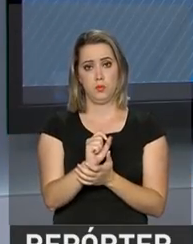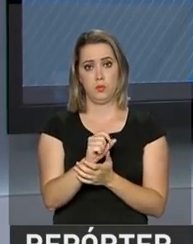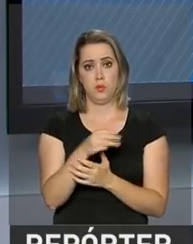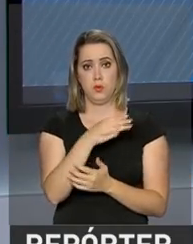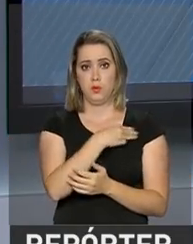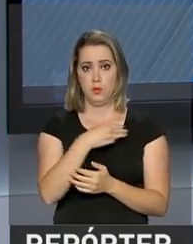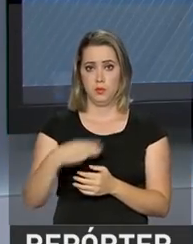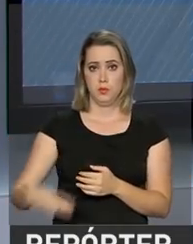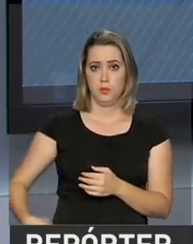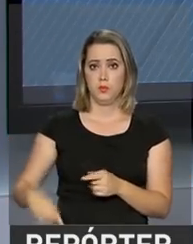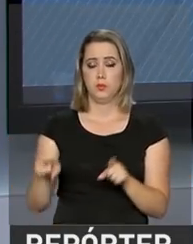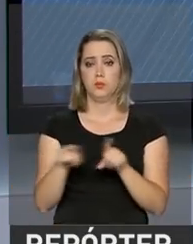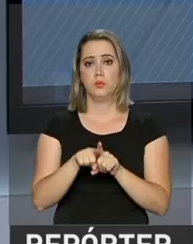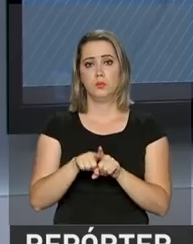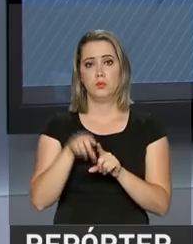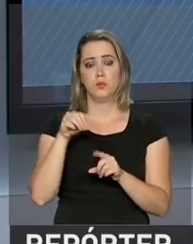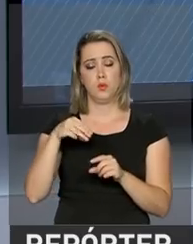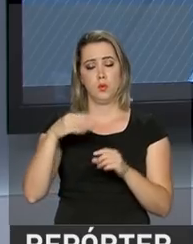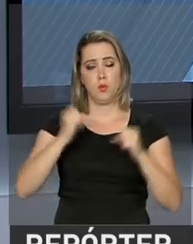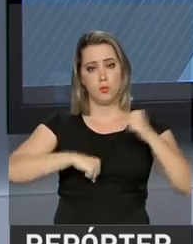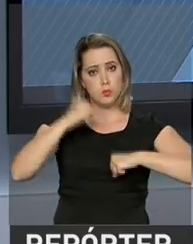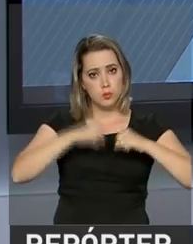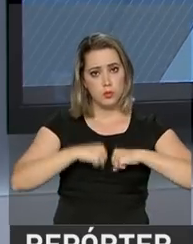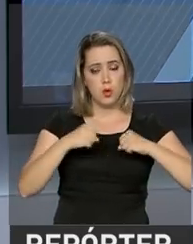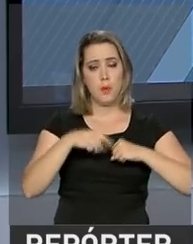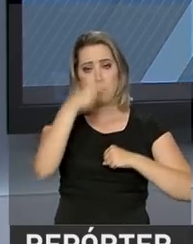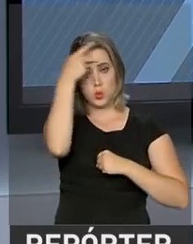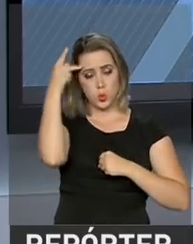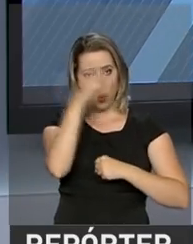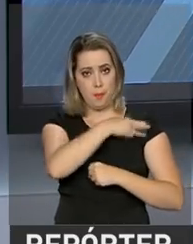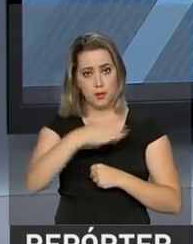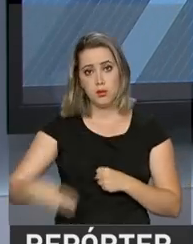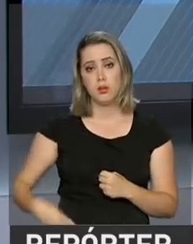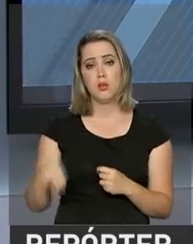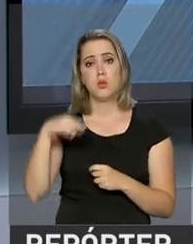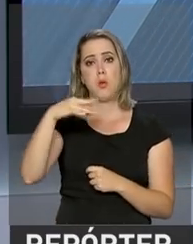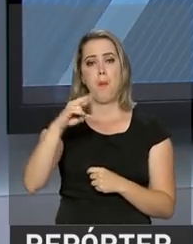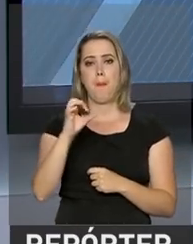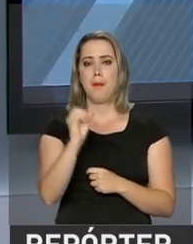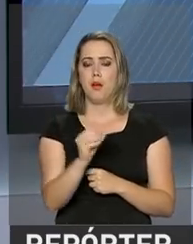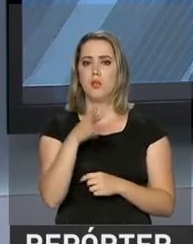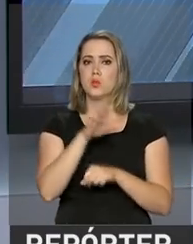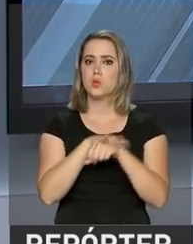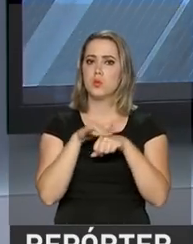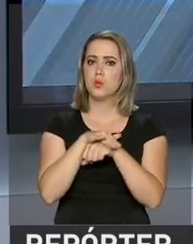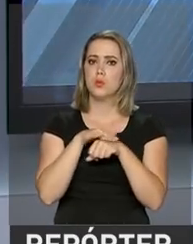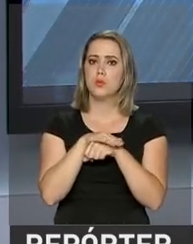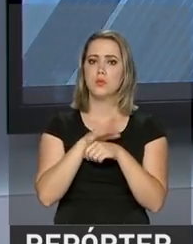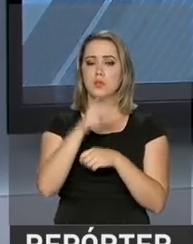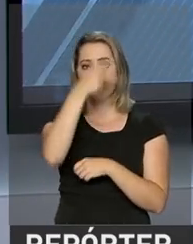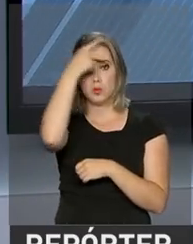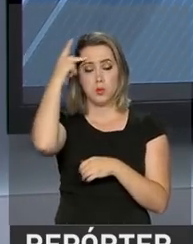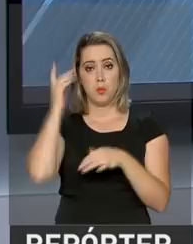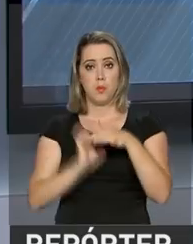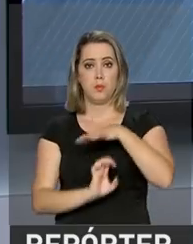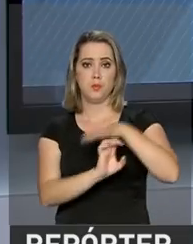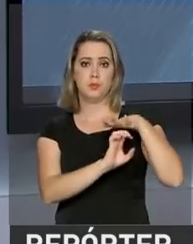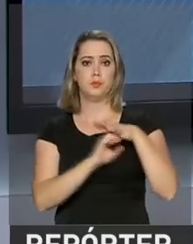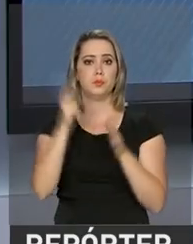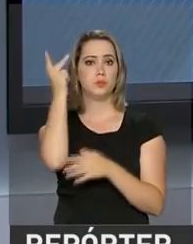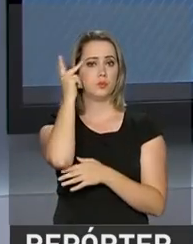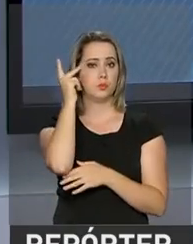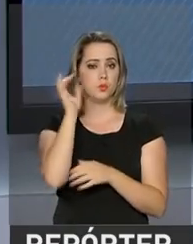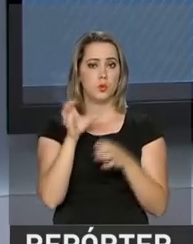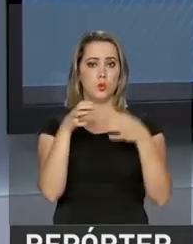ministro o ministro da indústria comércio interior em serviços marcos pereira conversou com empresários paulistas da área de